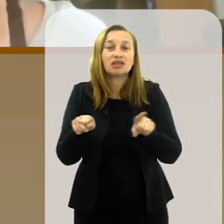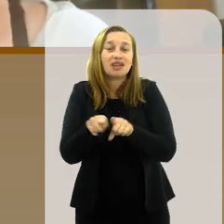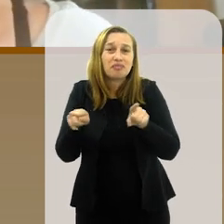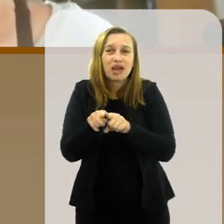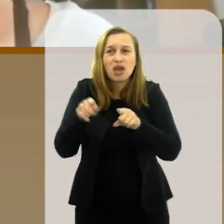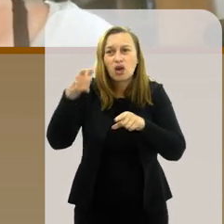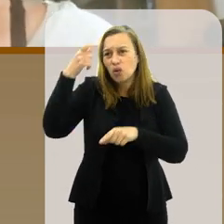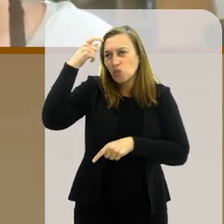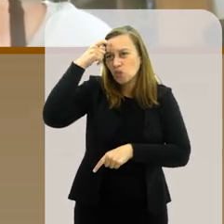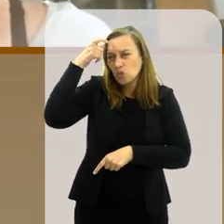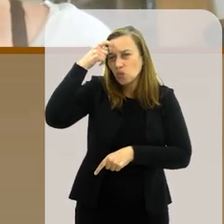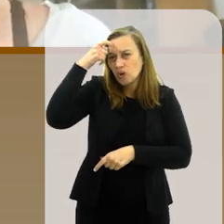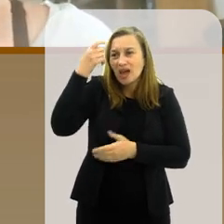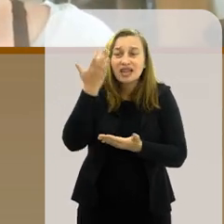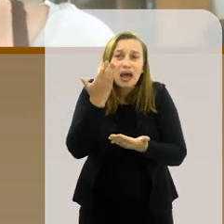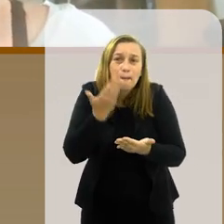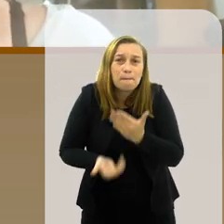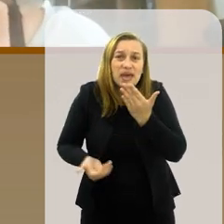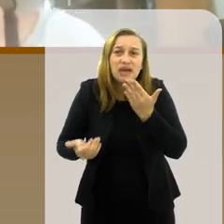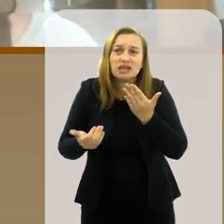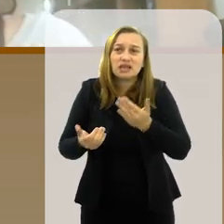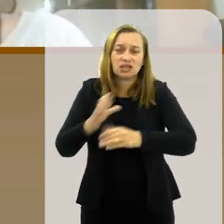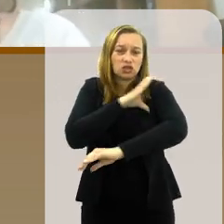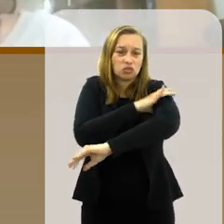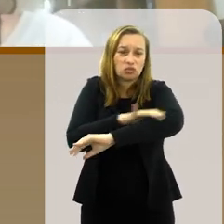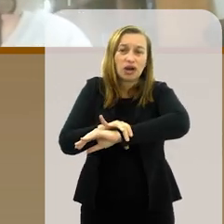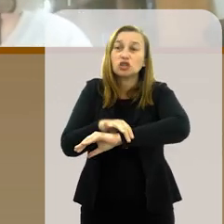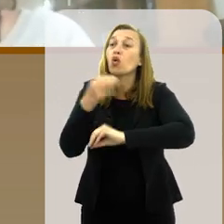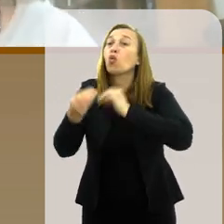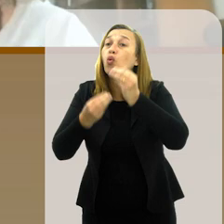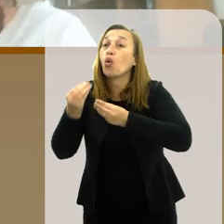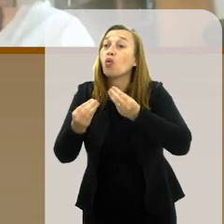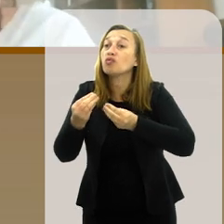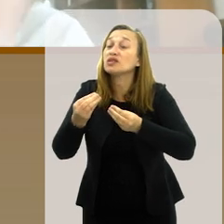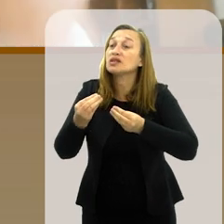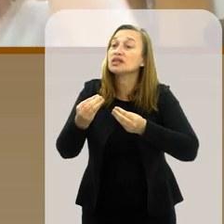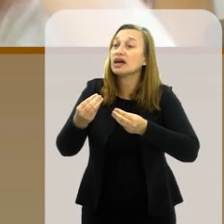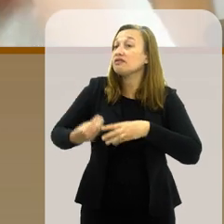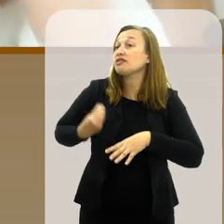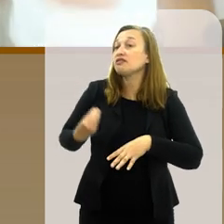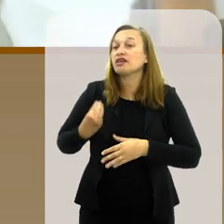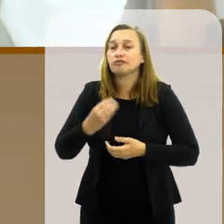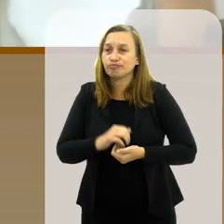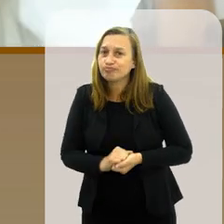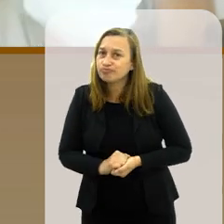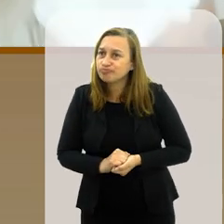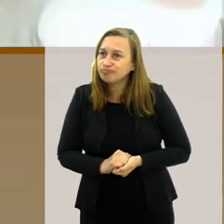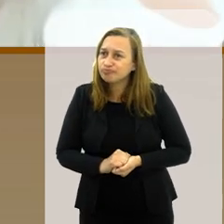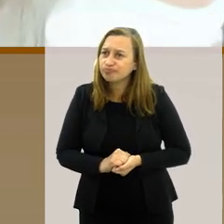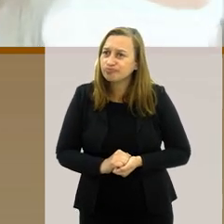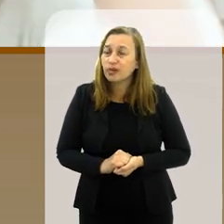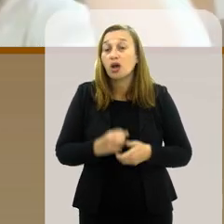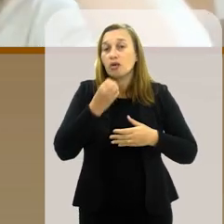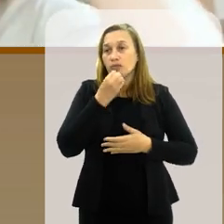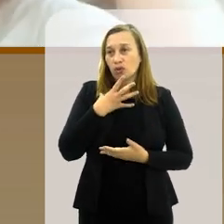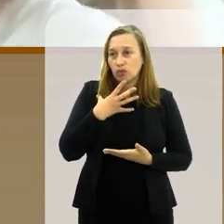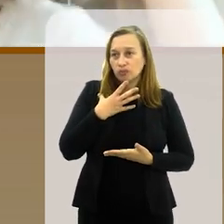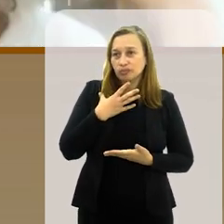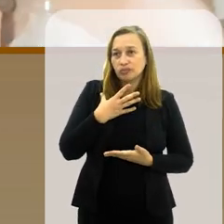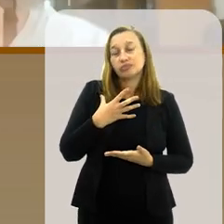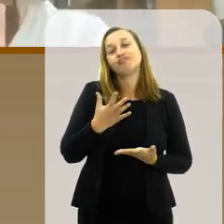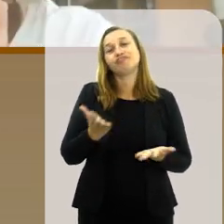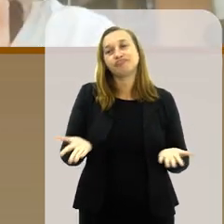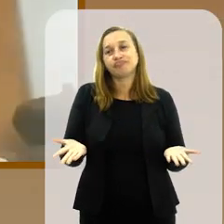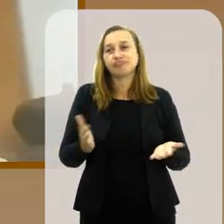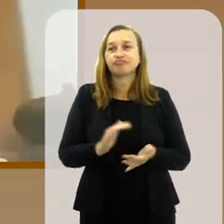nosso subconsciente, né, da perda de um membro. Como é que você está, lidando com essa situação?